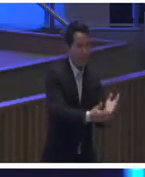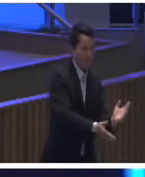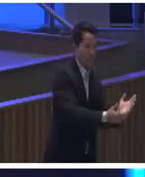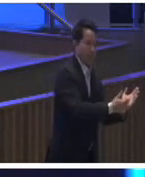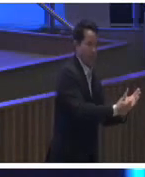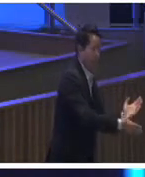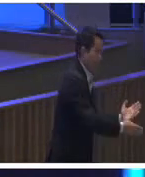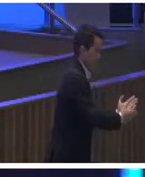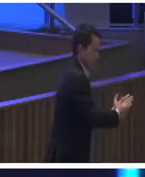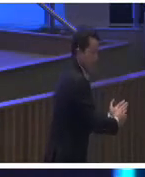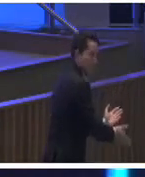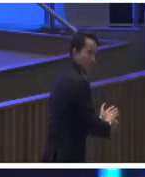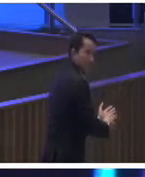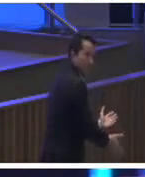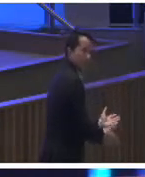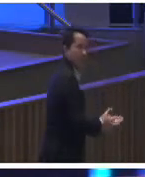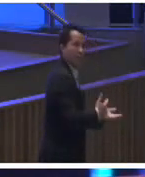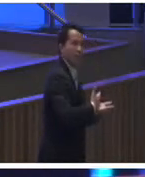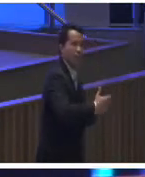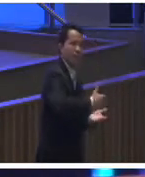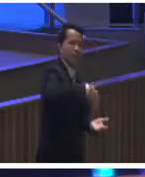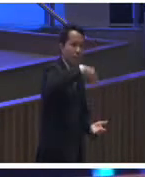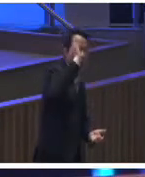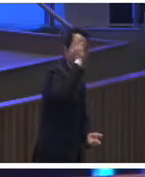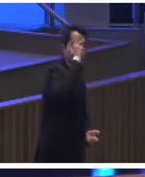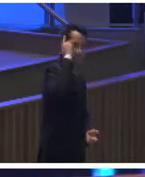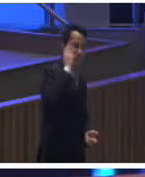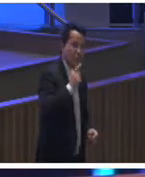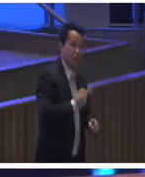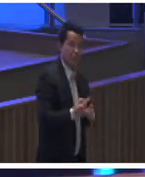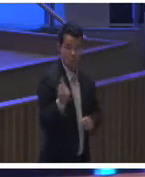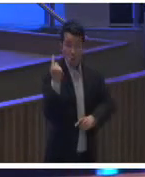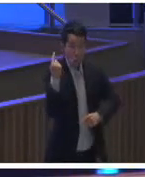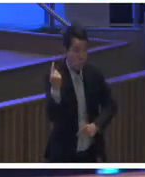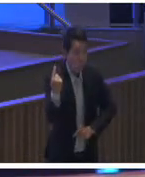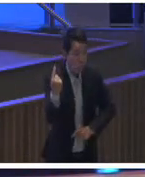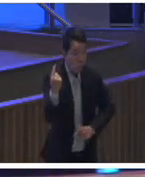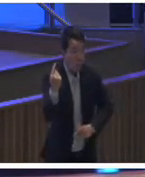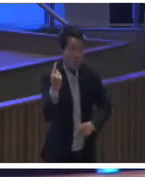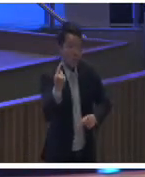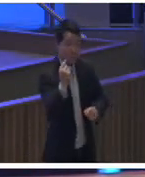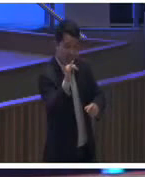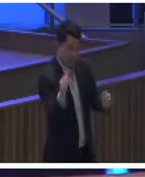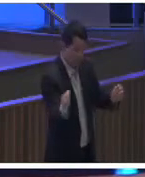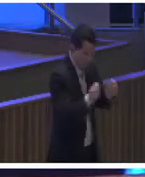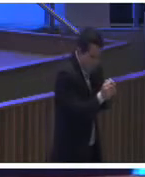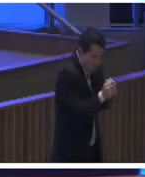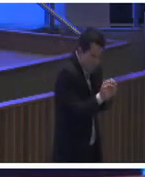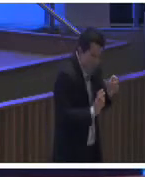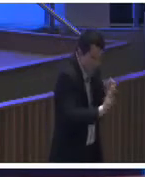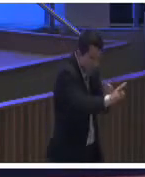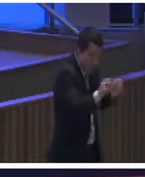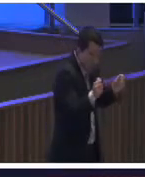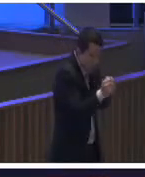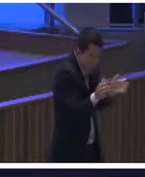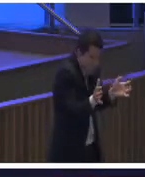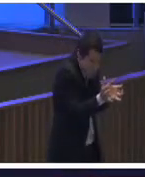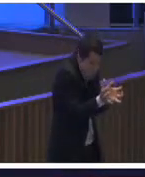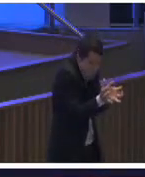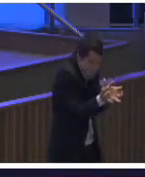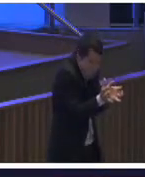disciplina. Porque se aquela pessoa continuar na mesma comunhão, sem que ela entenda que a sua